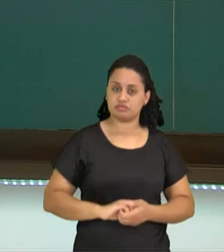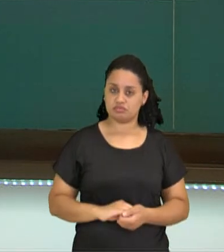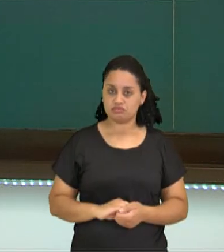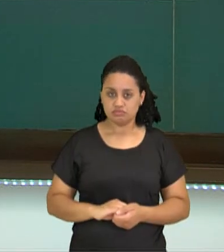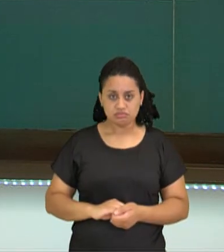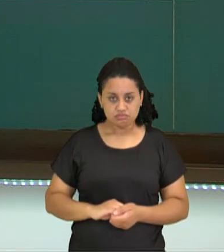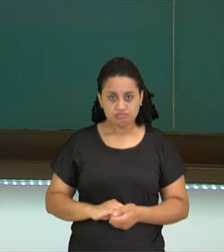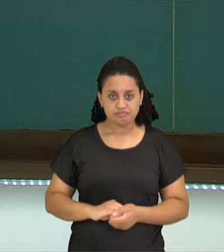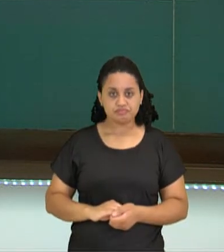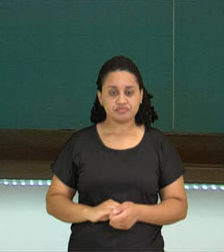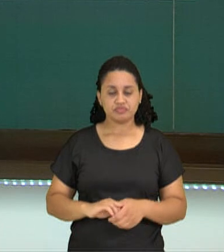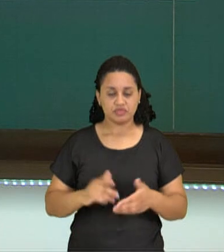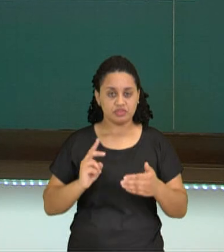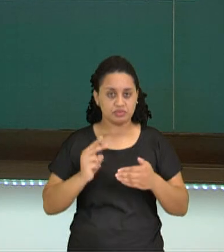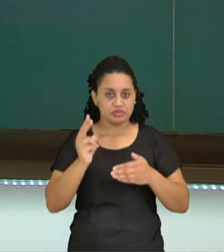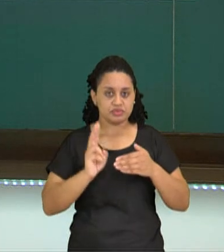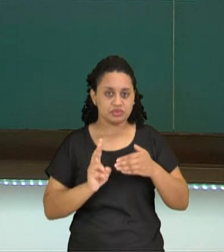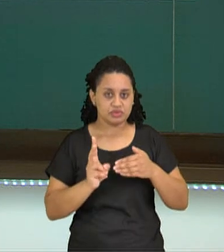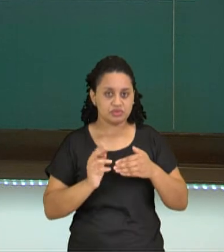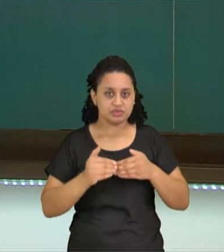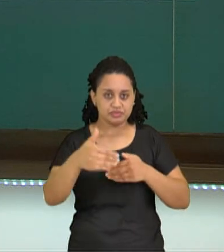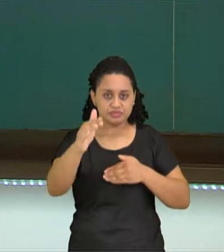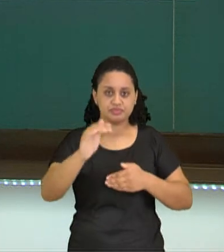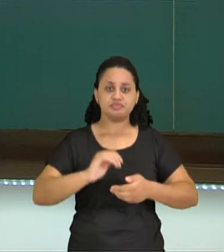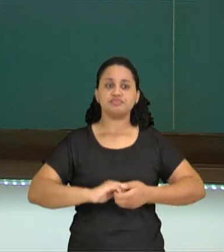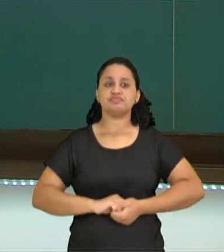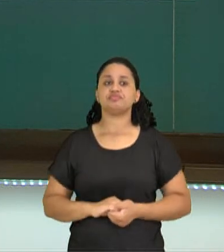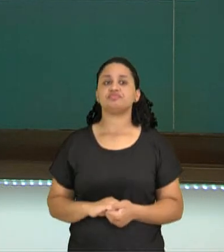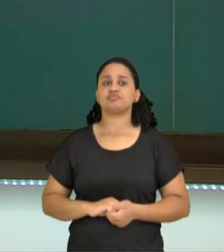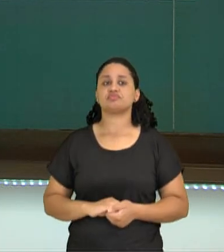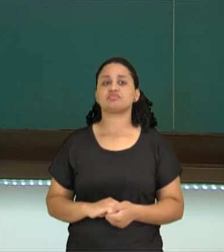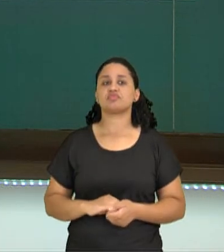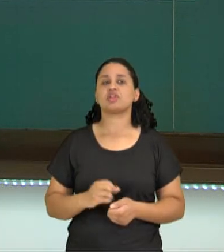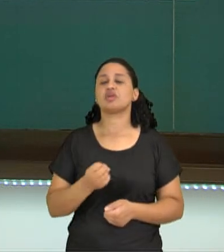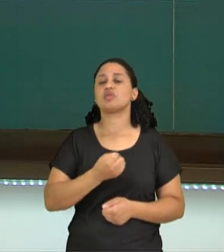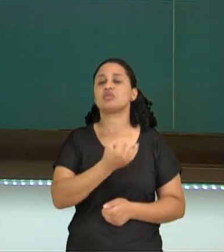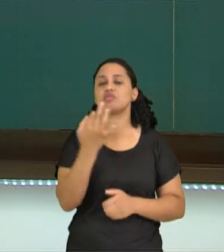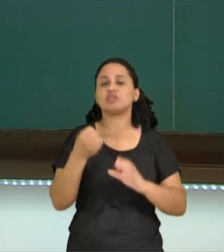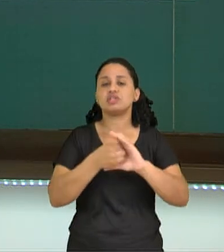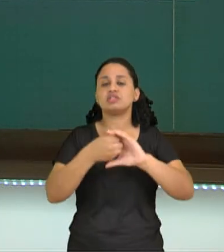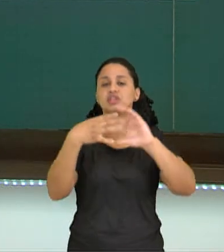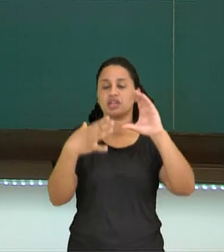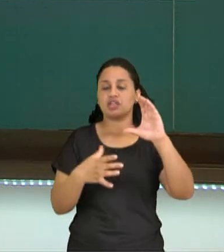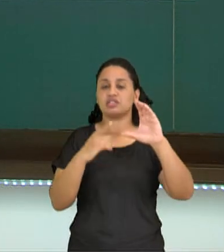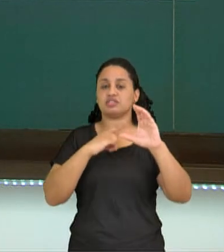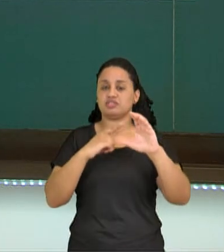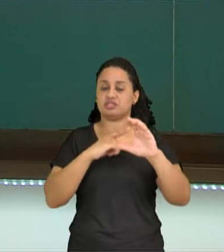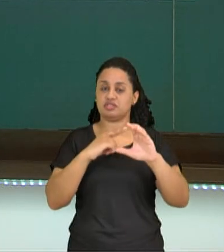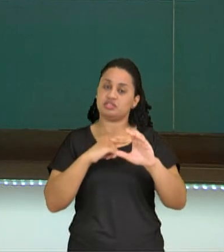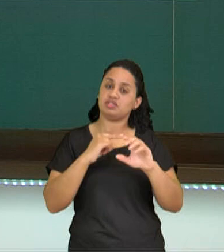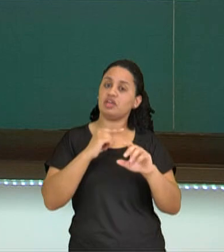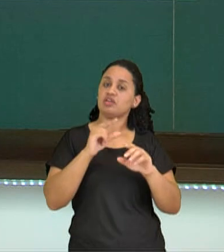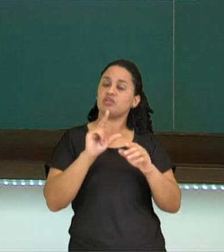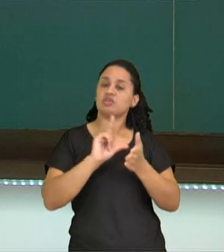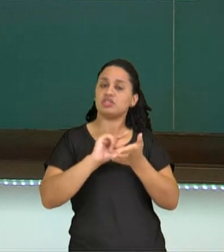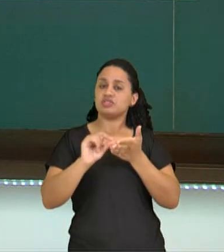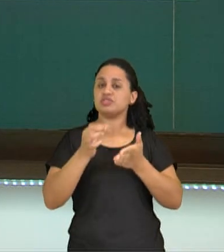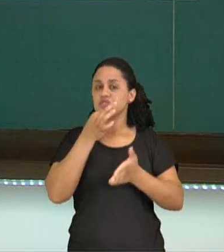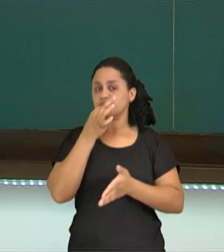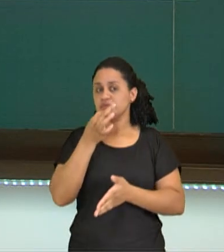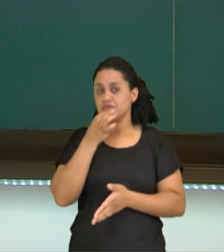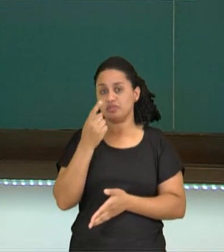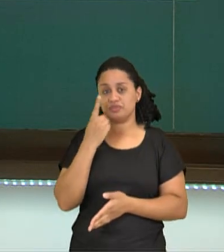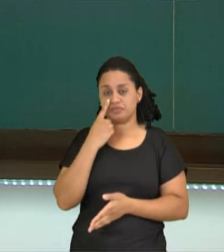Tá? Vamos adiante? Quais são as características de um artigo de opinião? Você sabe? Vamos